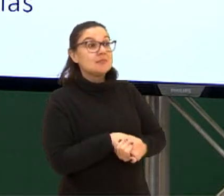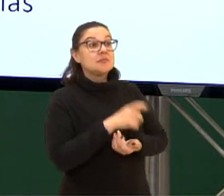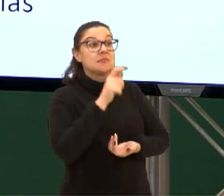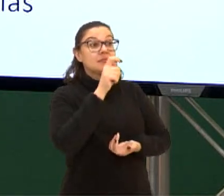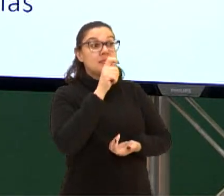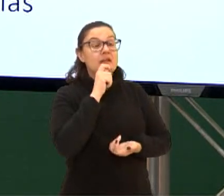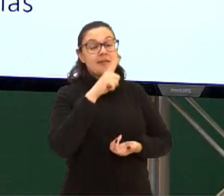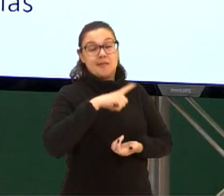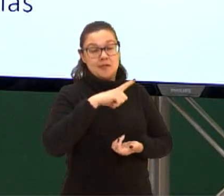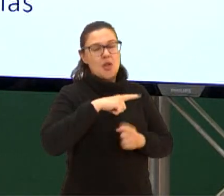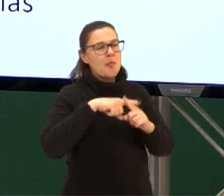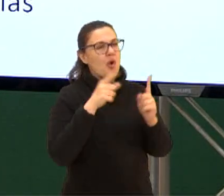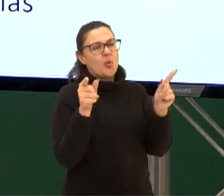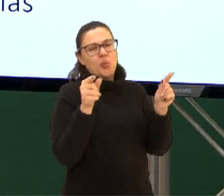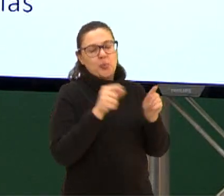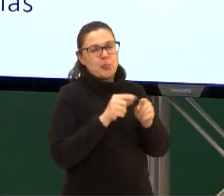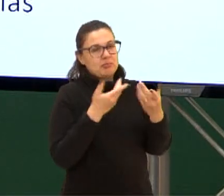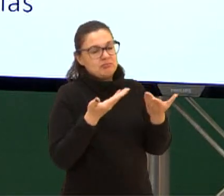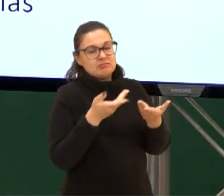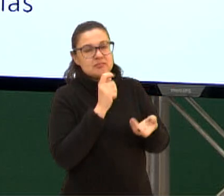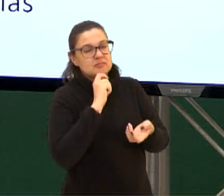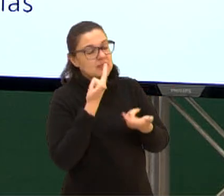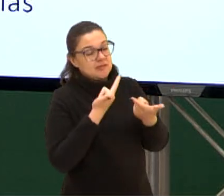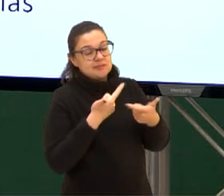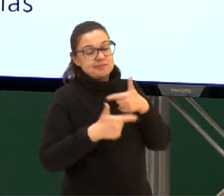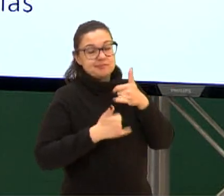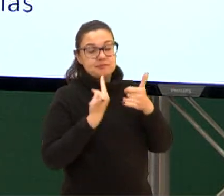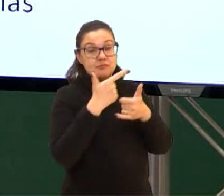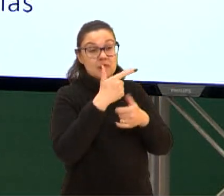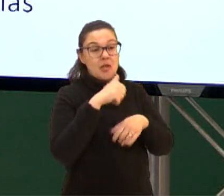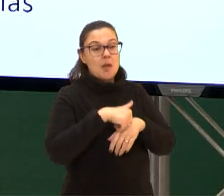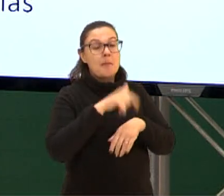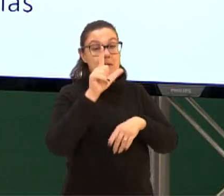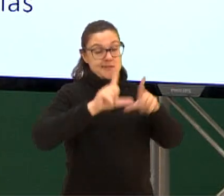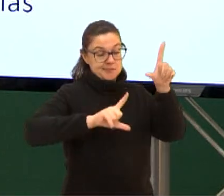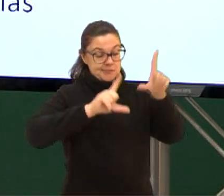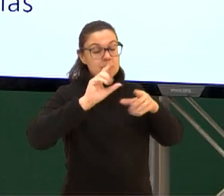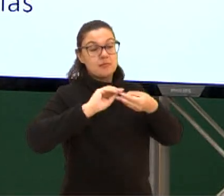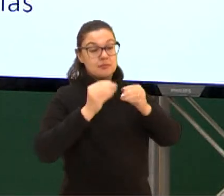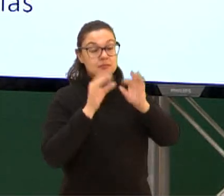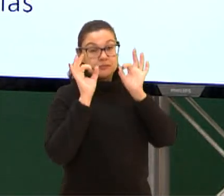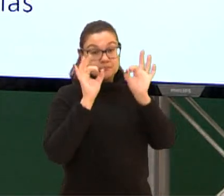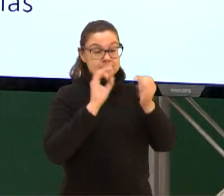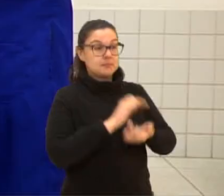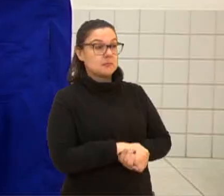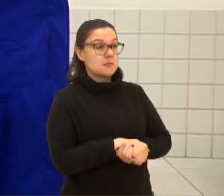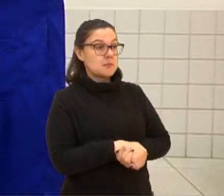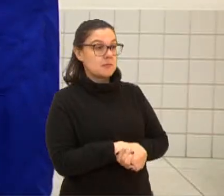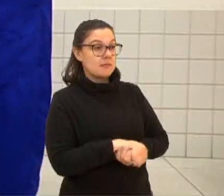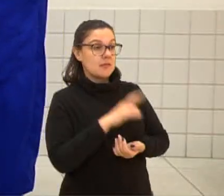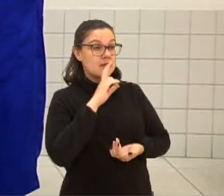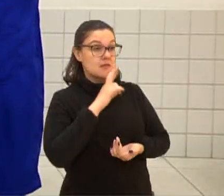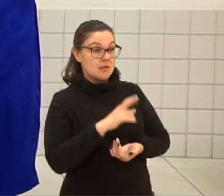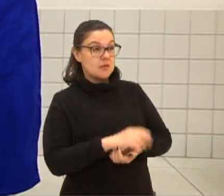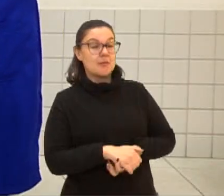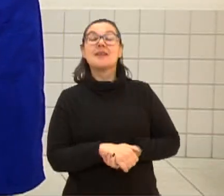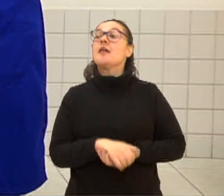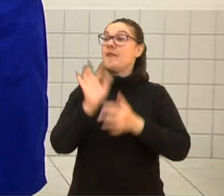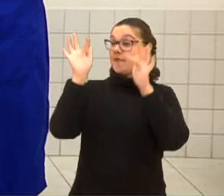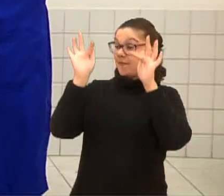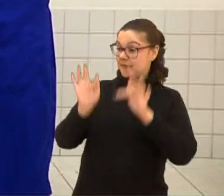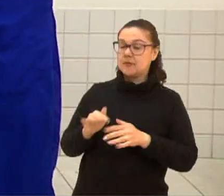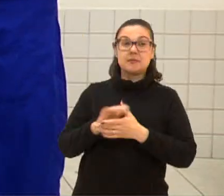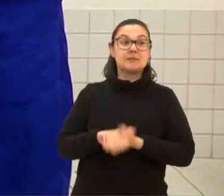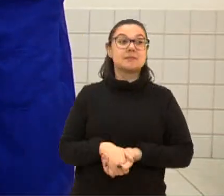Ainda existe, mas é bem pouco esse tipo de entretenimento. É mais telenovela que existe hoje em dia, ok? Tá Já saiu o resultado? Aqui. Aí, agora vai